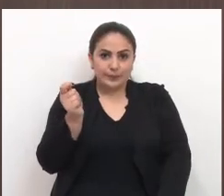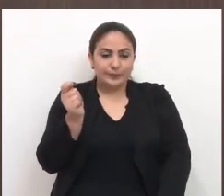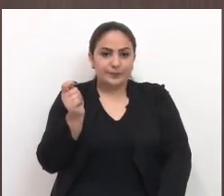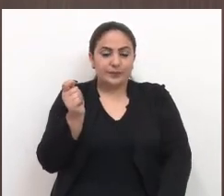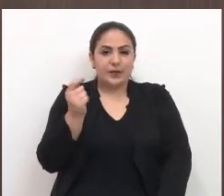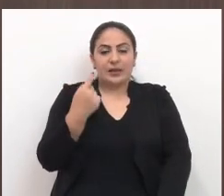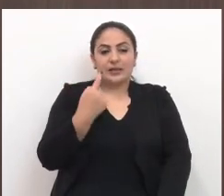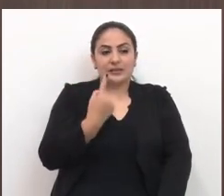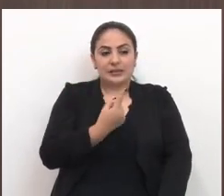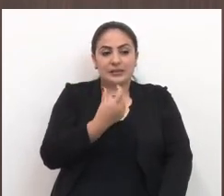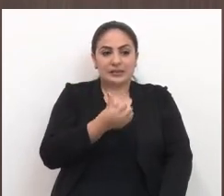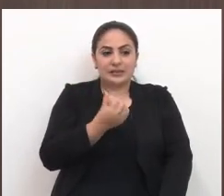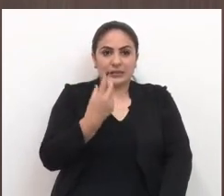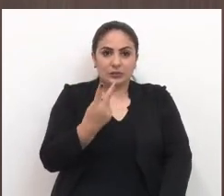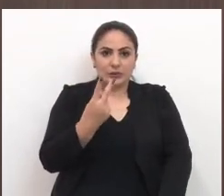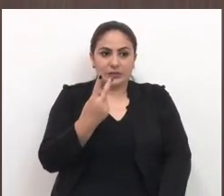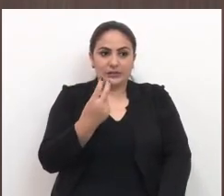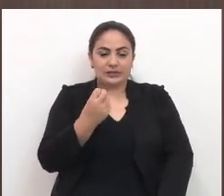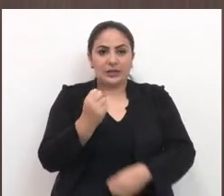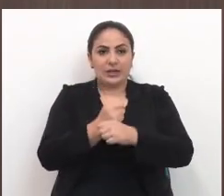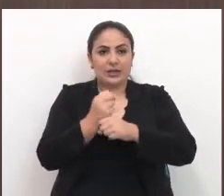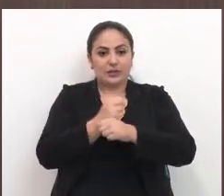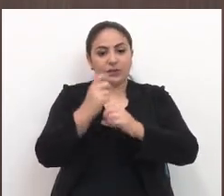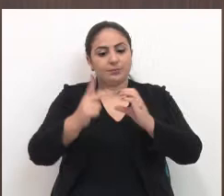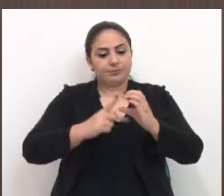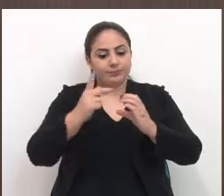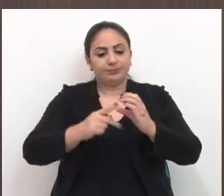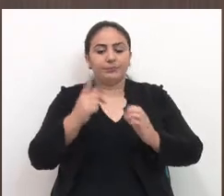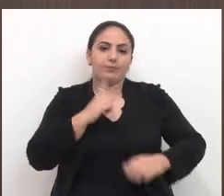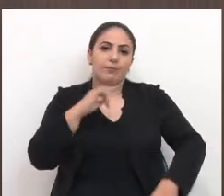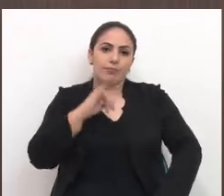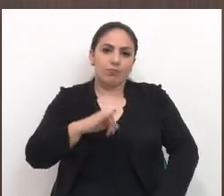agosto, há 162 anos, a Câmara de Vereadores